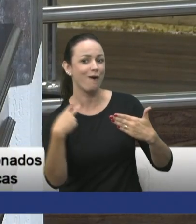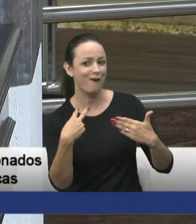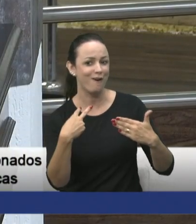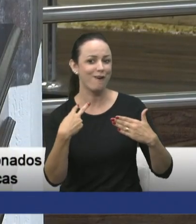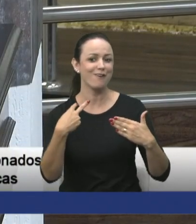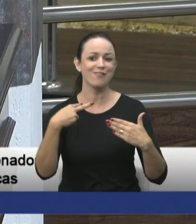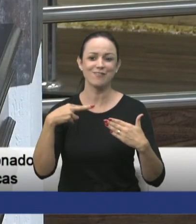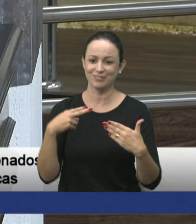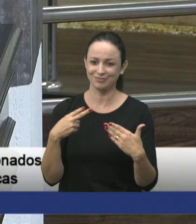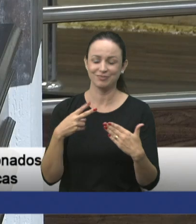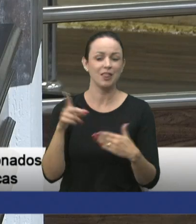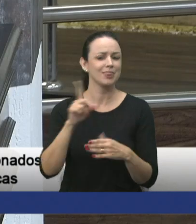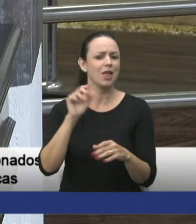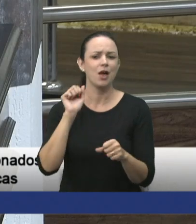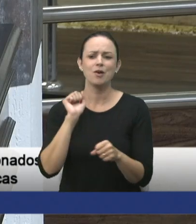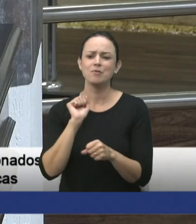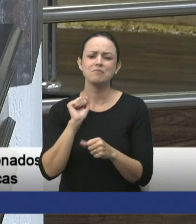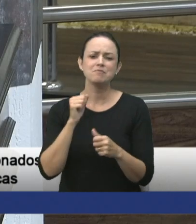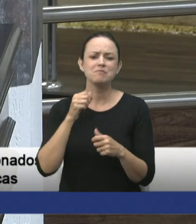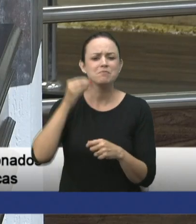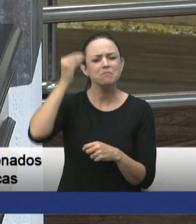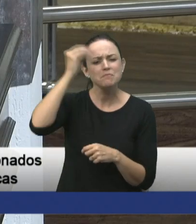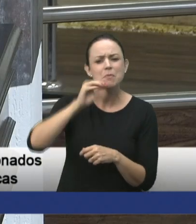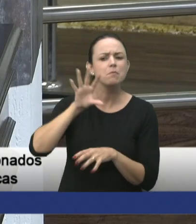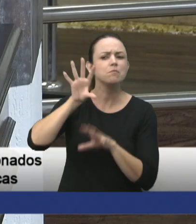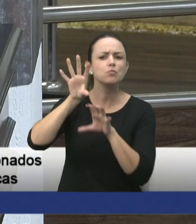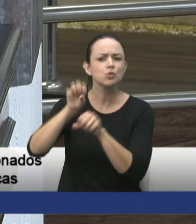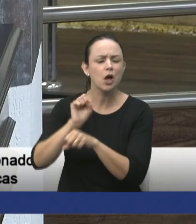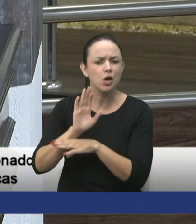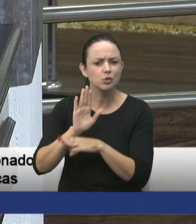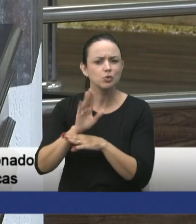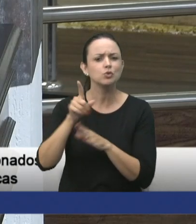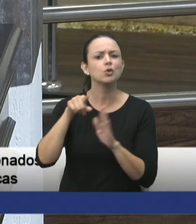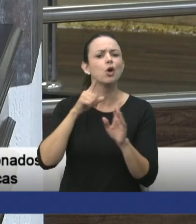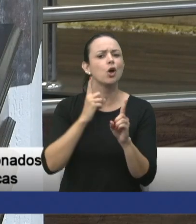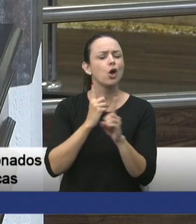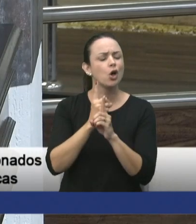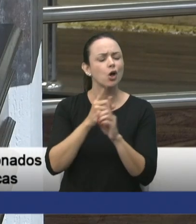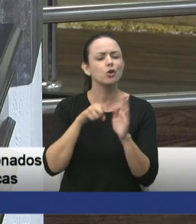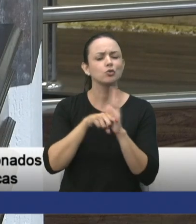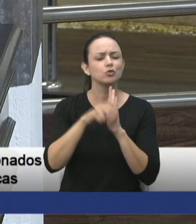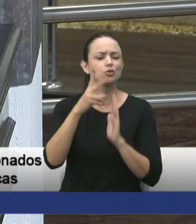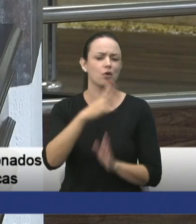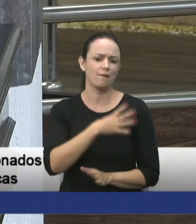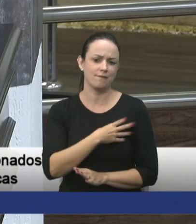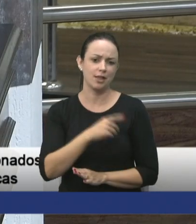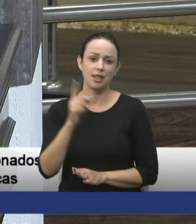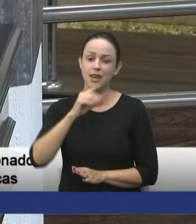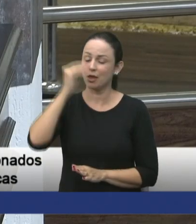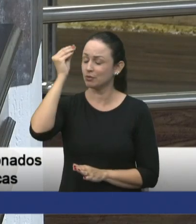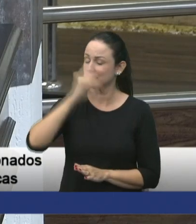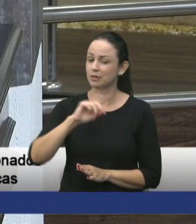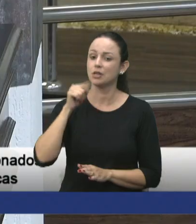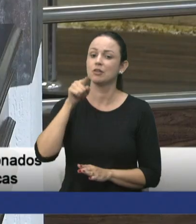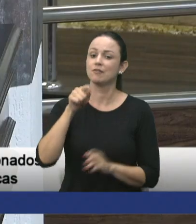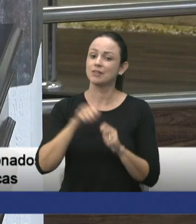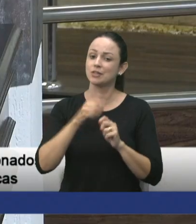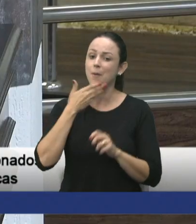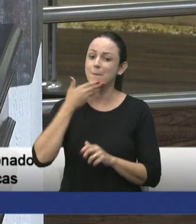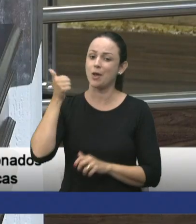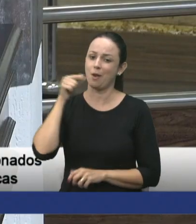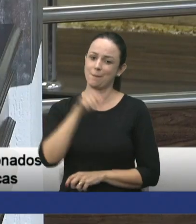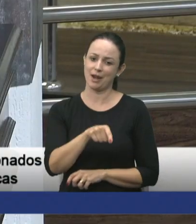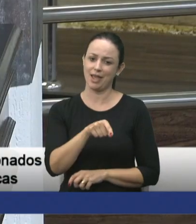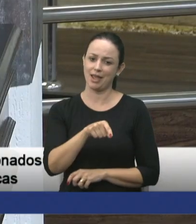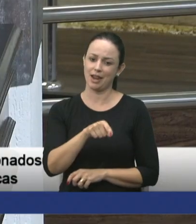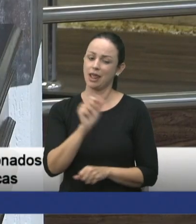Não hesite de buscar ajuda, não hesite de buscar o diagnóstico do seu filho e não hesite de fazer o melhor por ele. Porque às vezes você